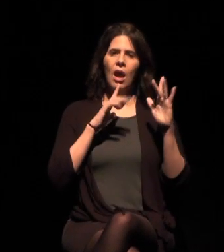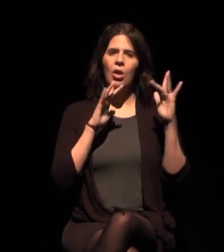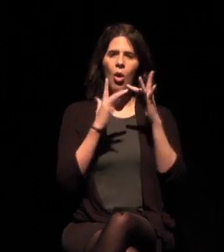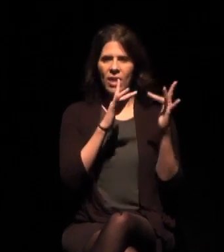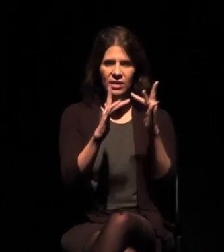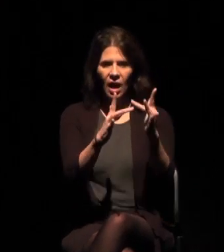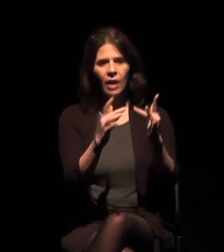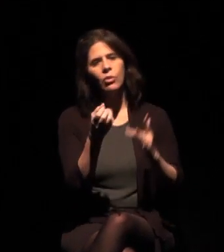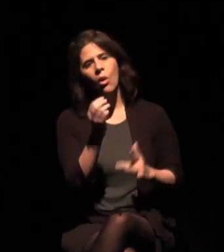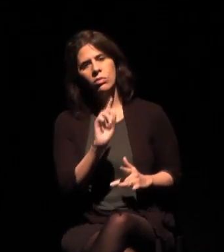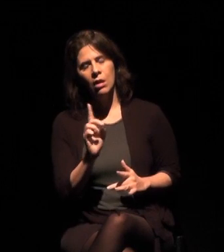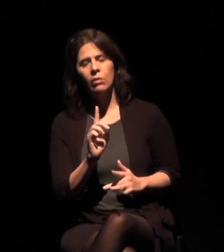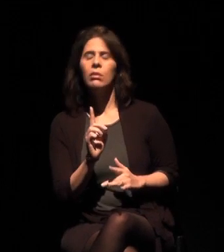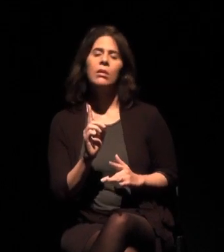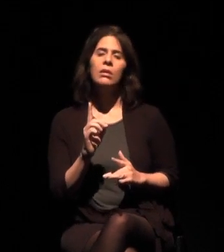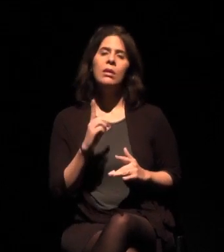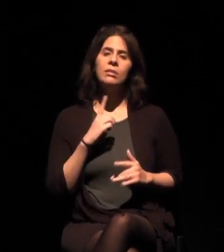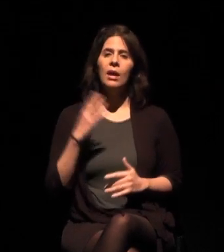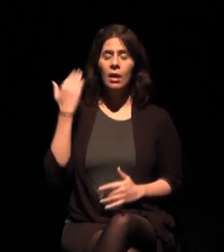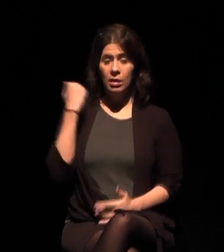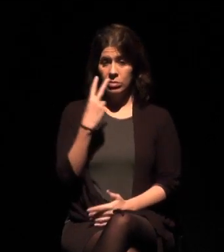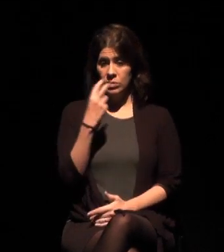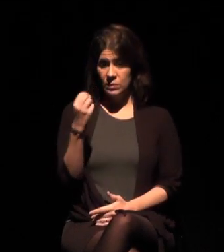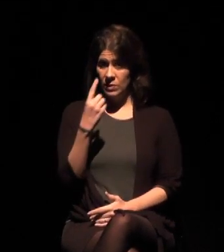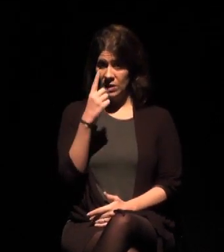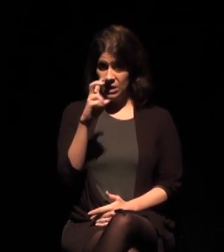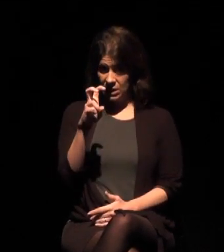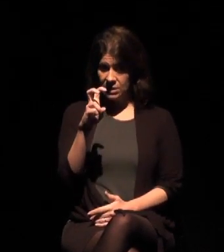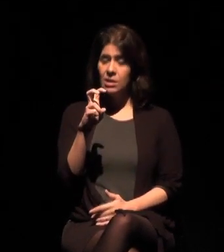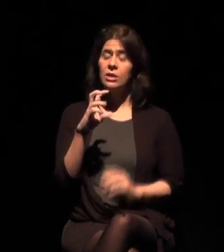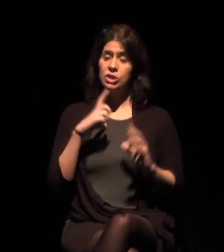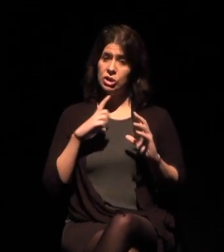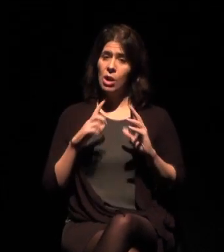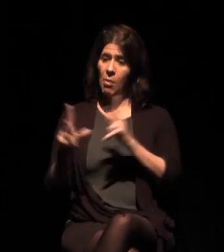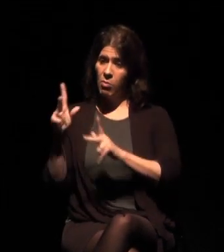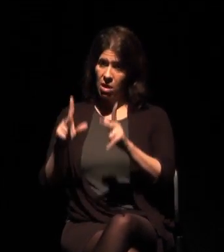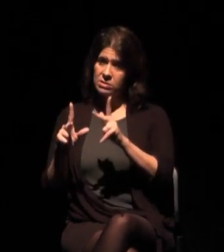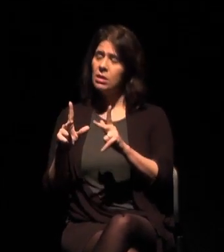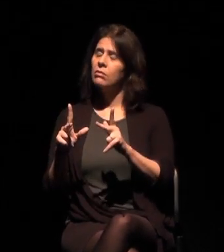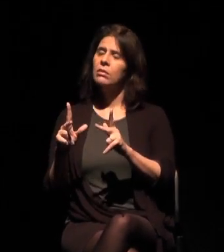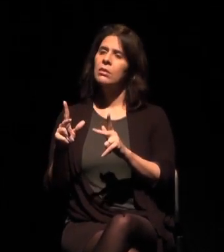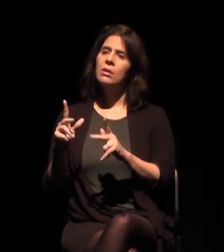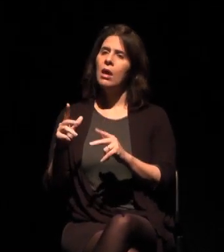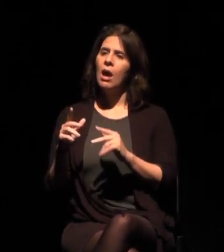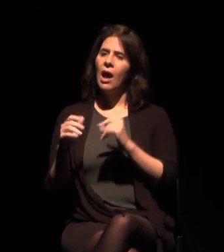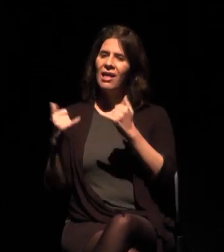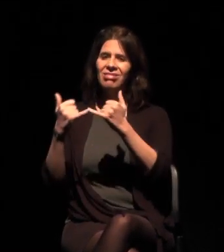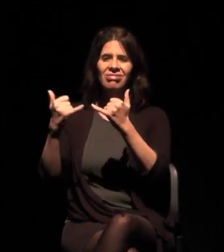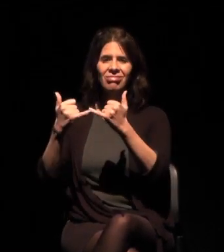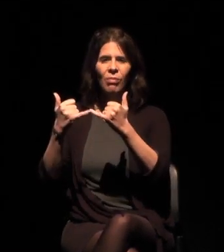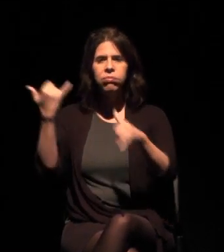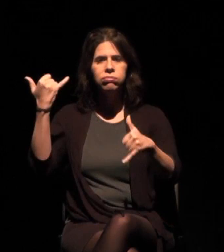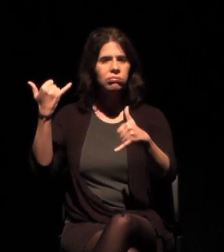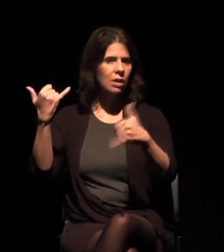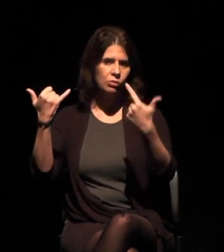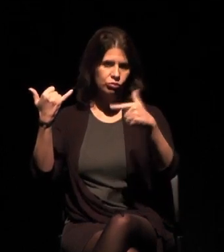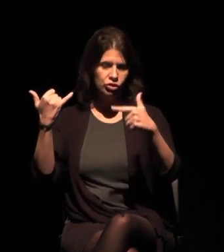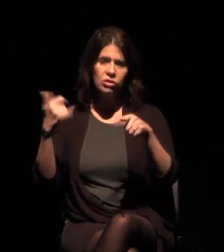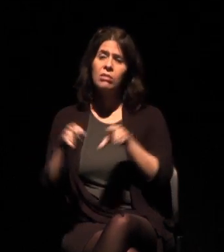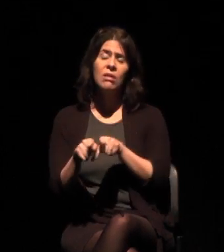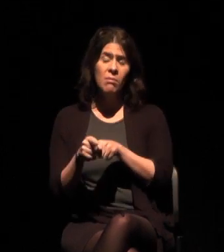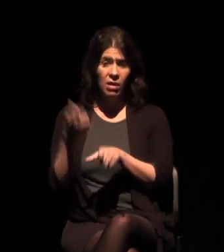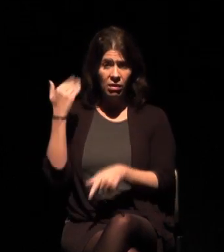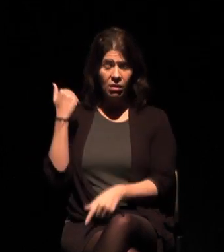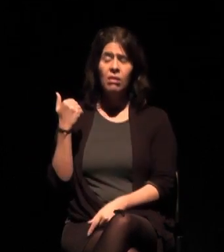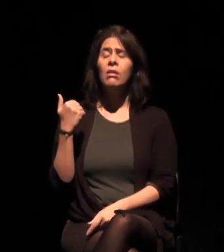tem em 2015 acesso à internet e dois biliões de pessoas que não tinham sequer um telemóvel daqueles cuja